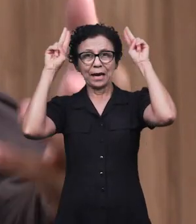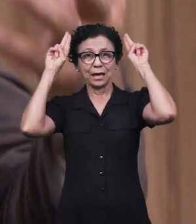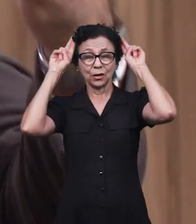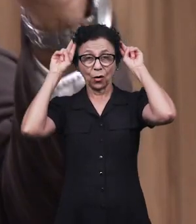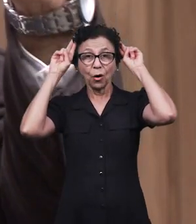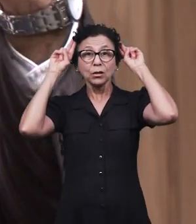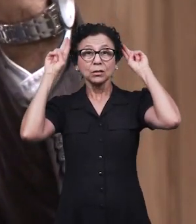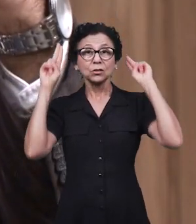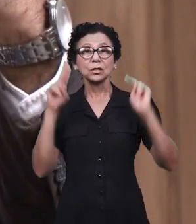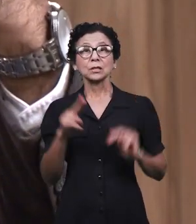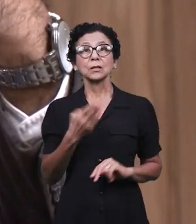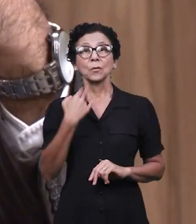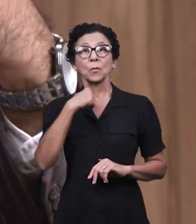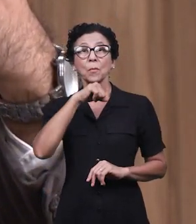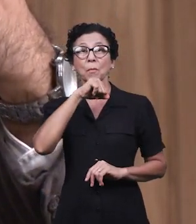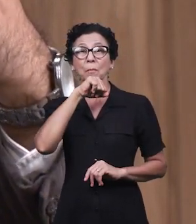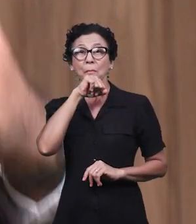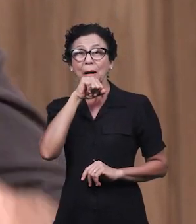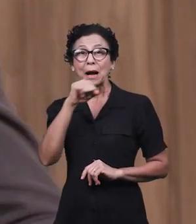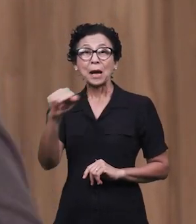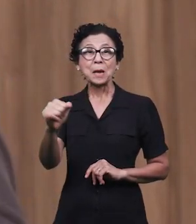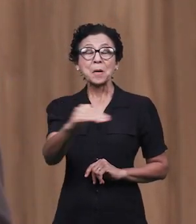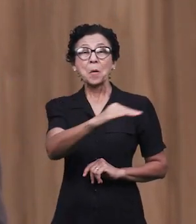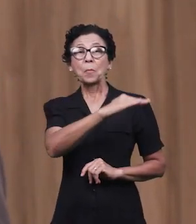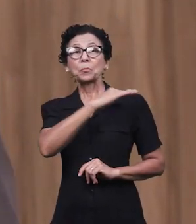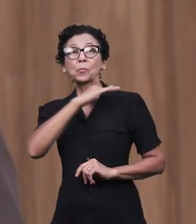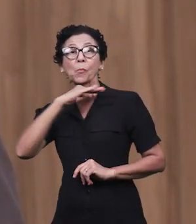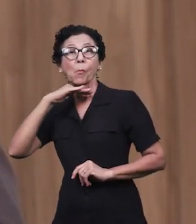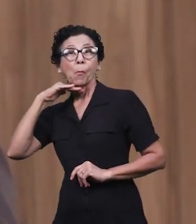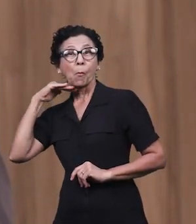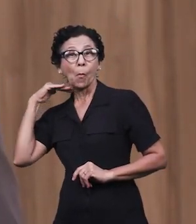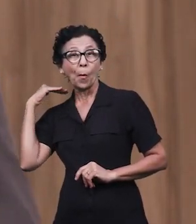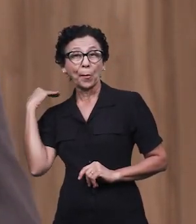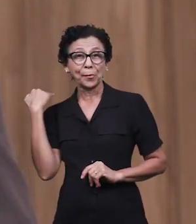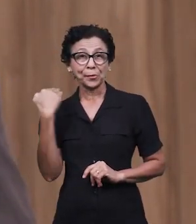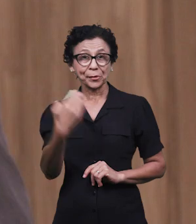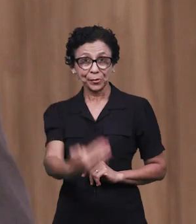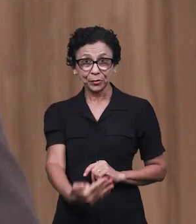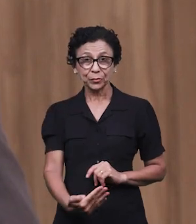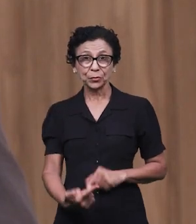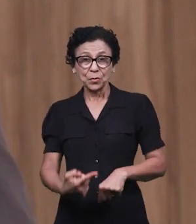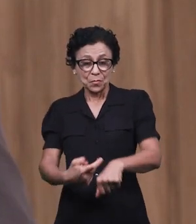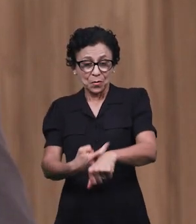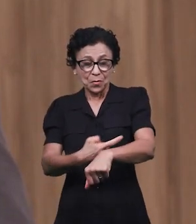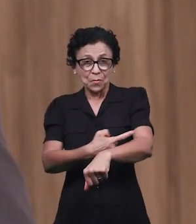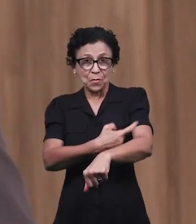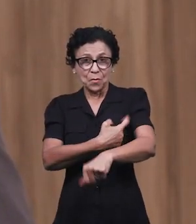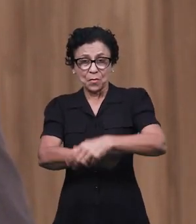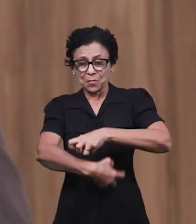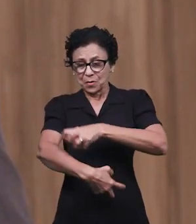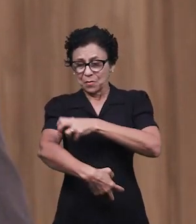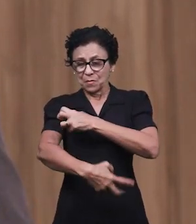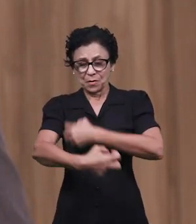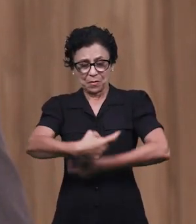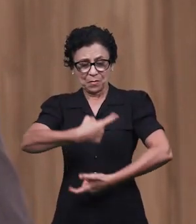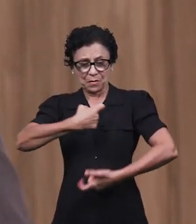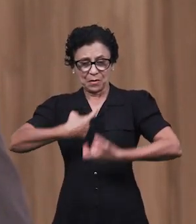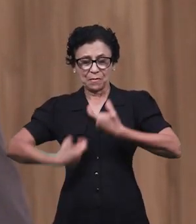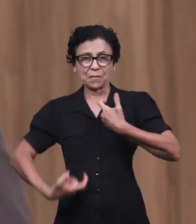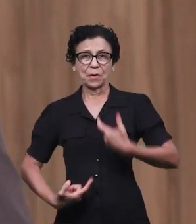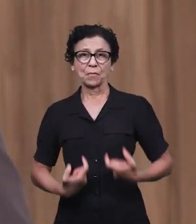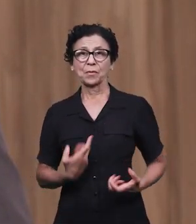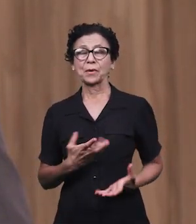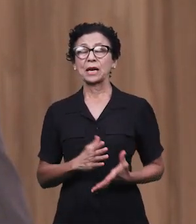enquanto ele se auto-intitulava um governador e uma suma